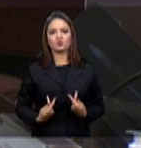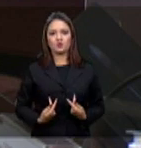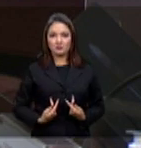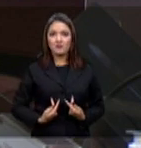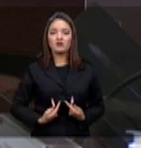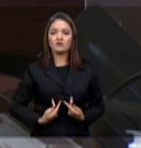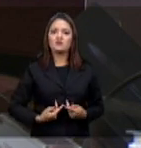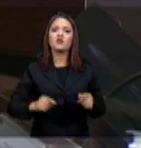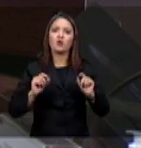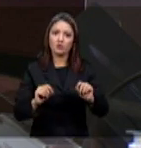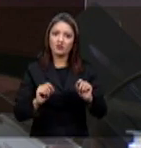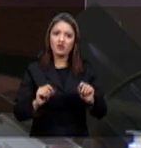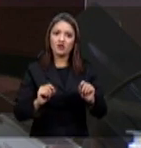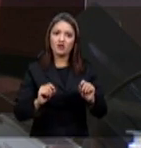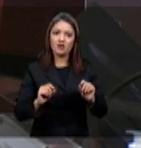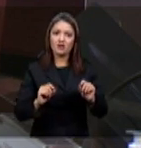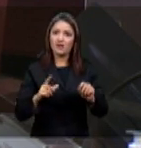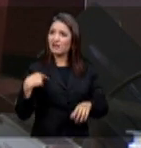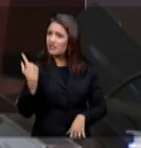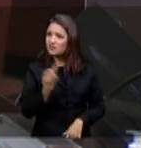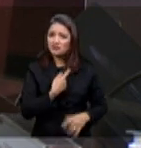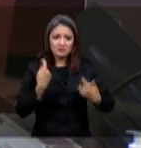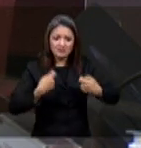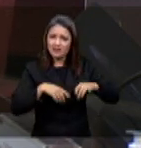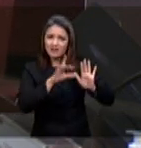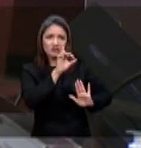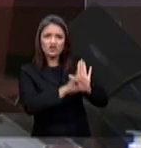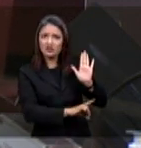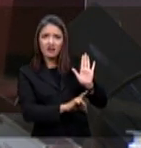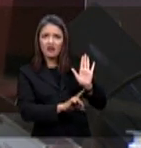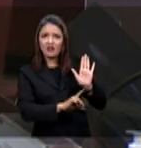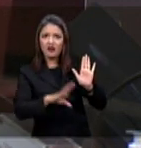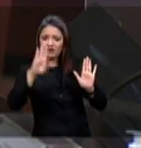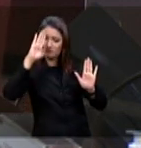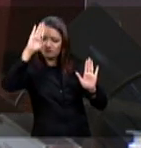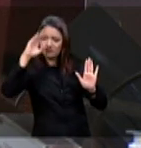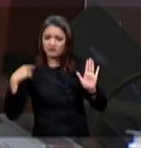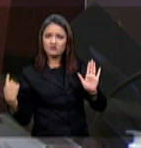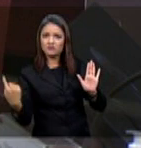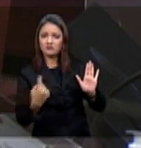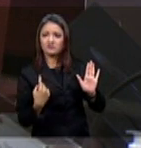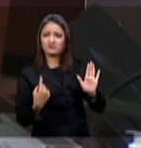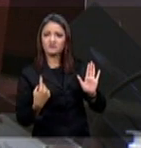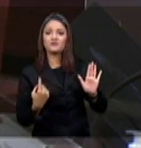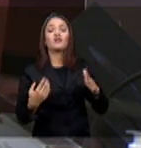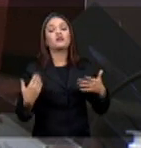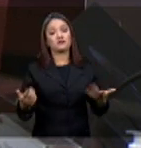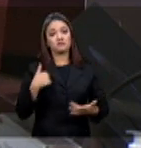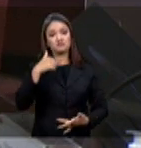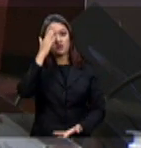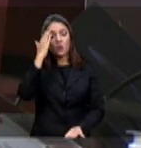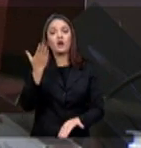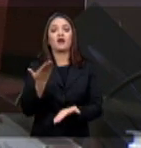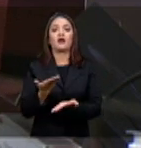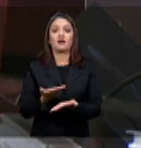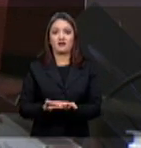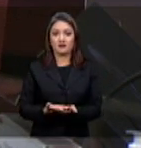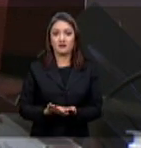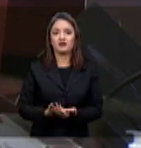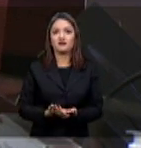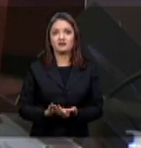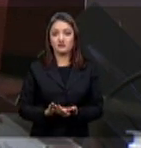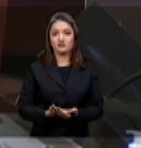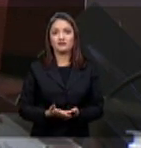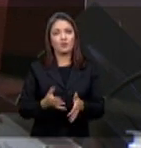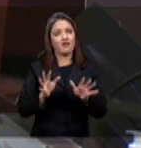direito a ter direitos antes de tudo é o que dizia na Arante o e portanto caiu que é este universo